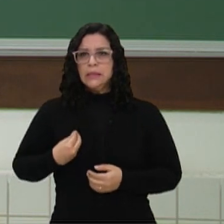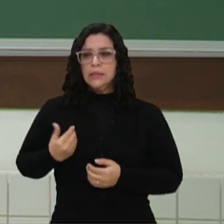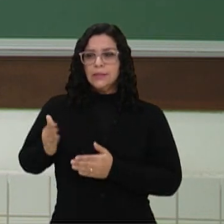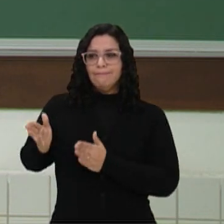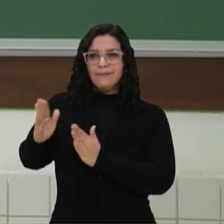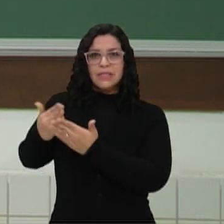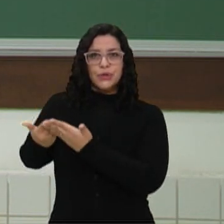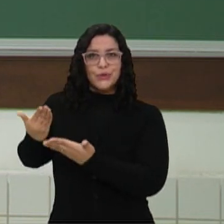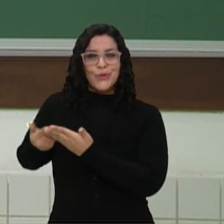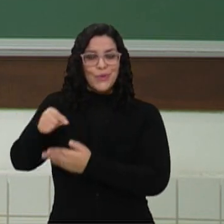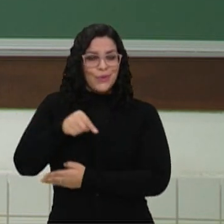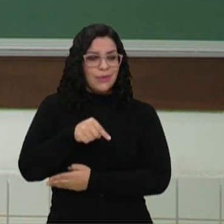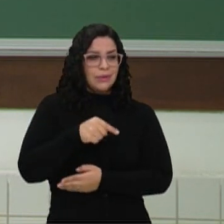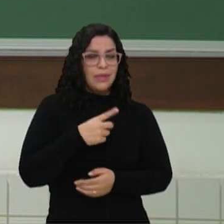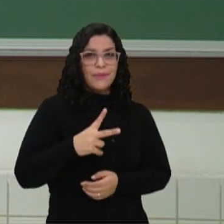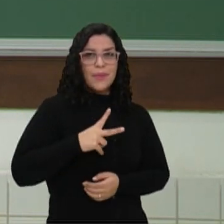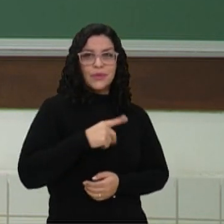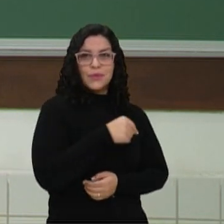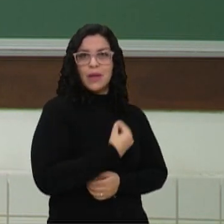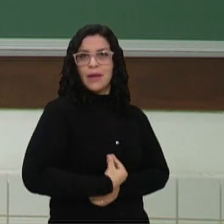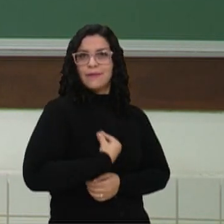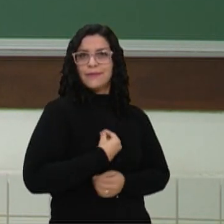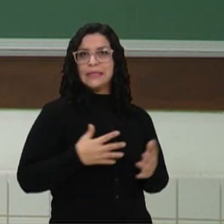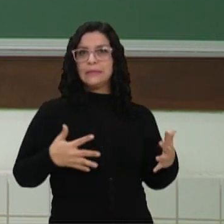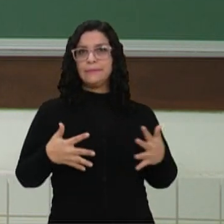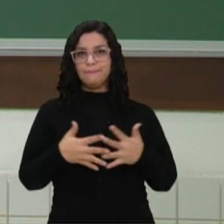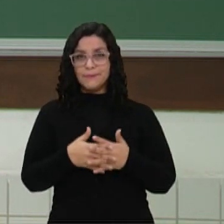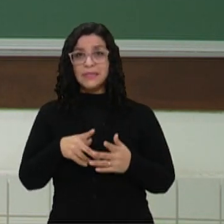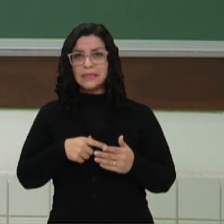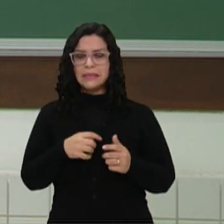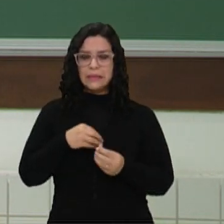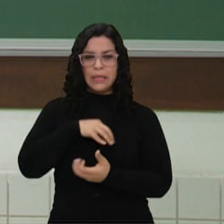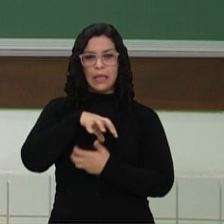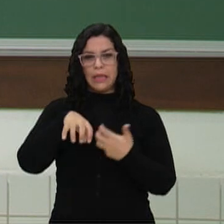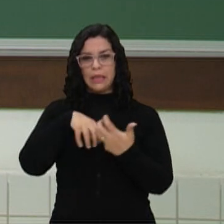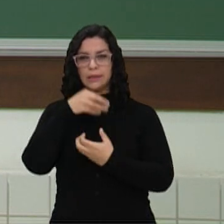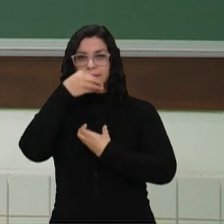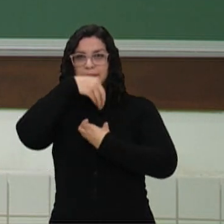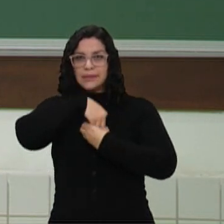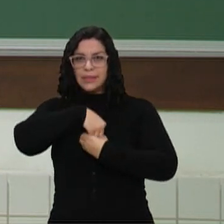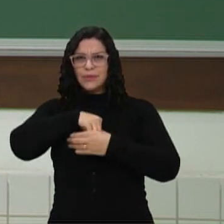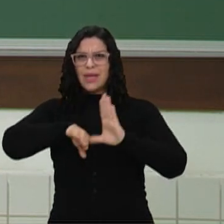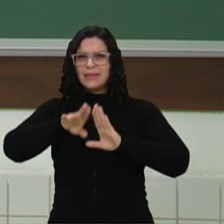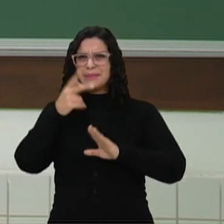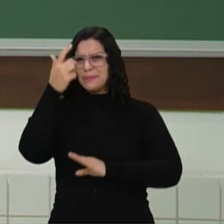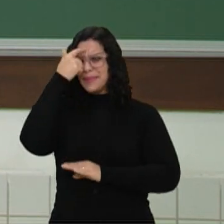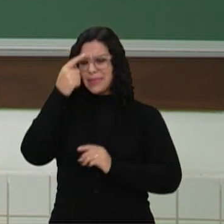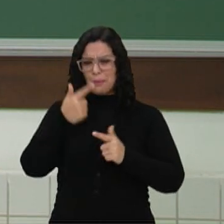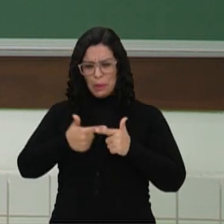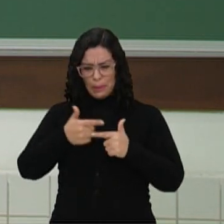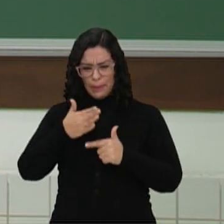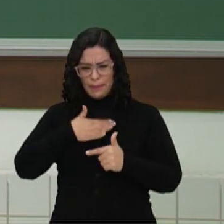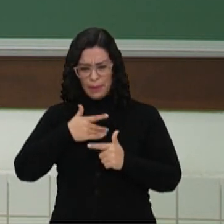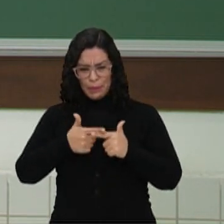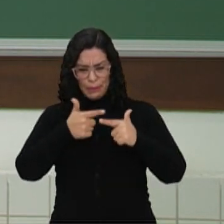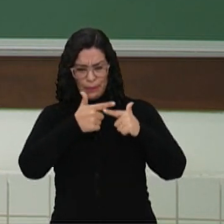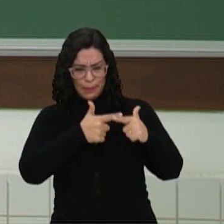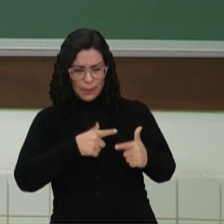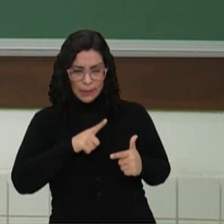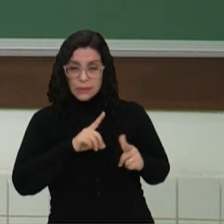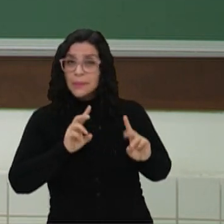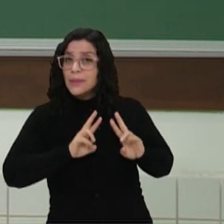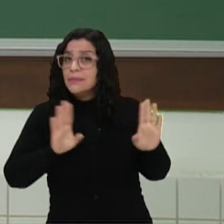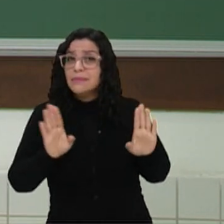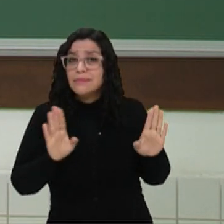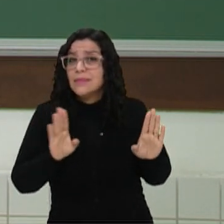e da sua vida fora da escola, sobre os conflitos que ele tem, que muitas vezes ele acha que é um problema dele, mas como